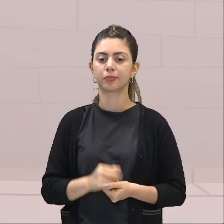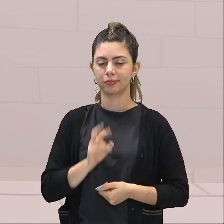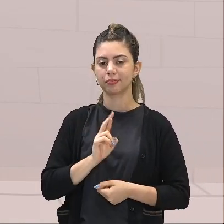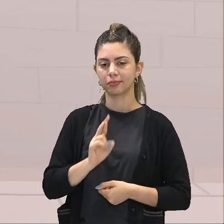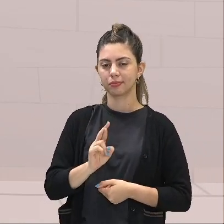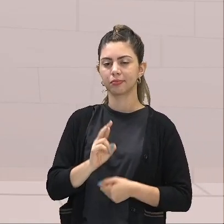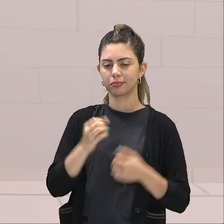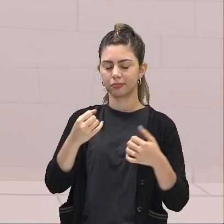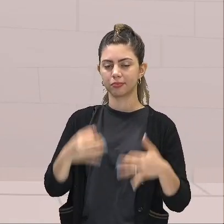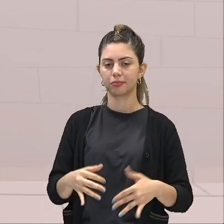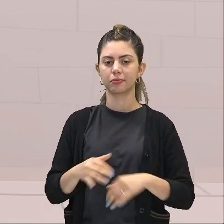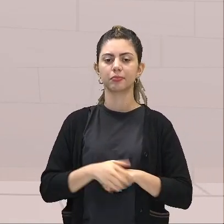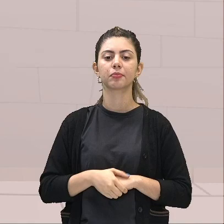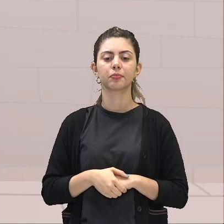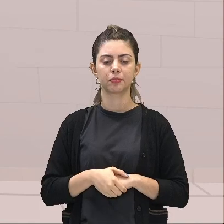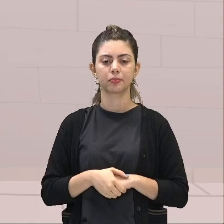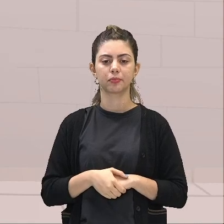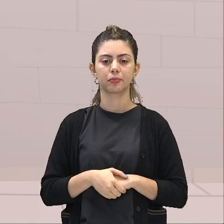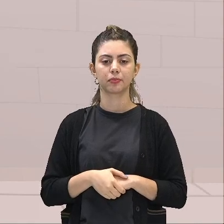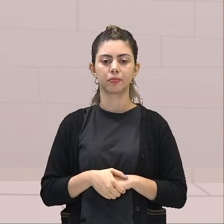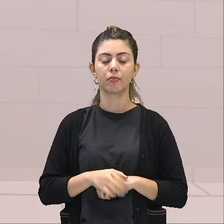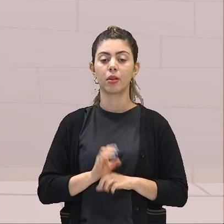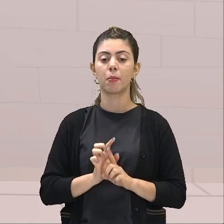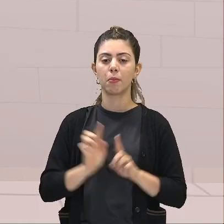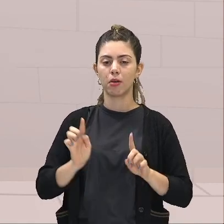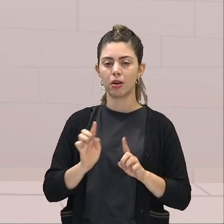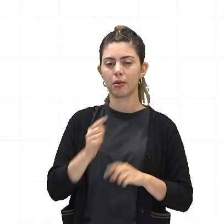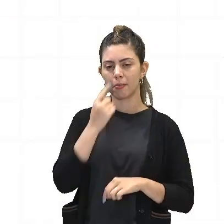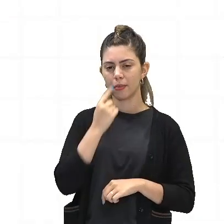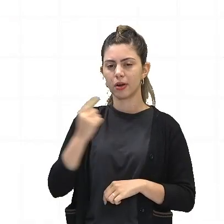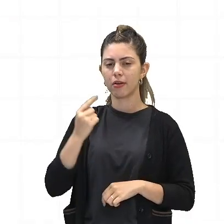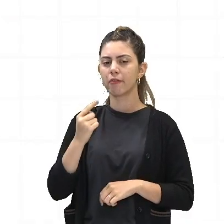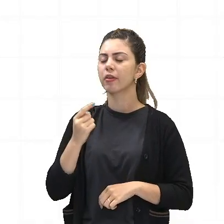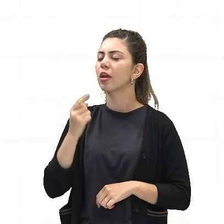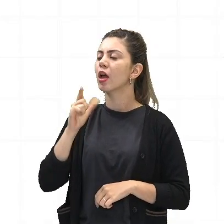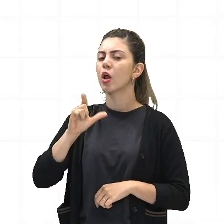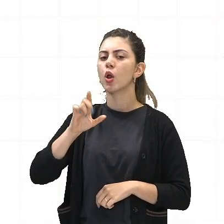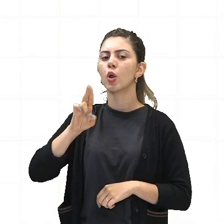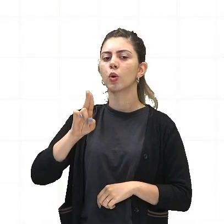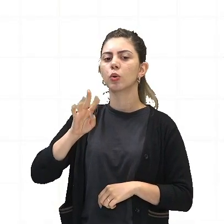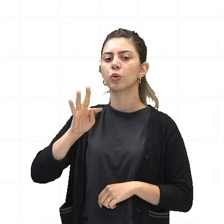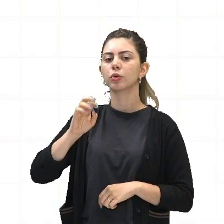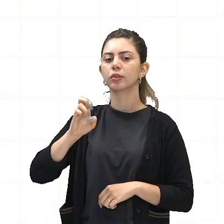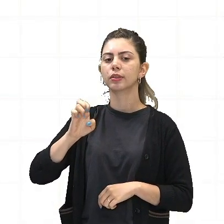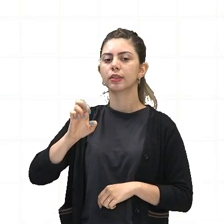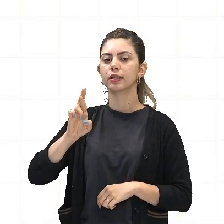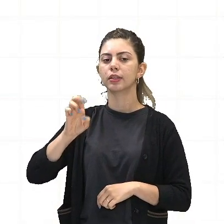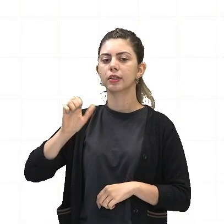Católica vai se fragmentar e vai dar origem a novas vertentes